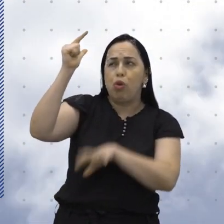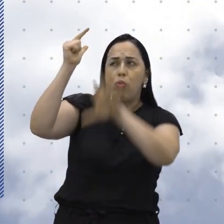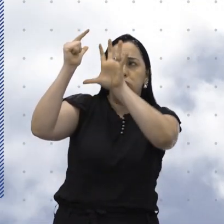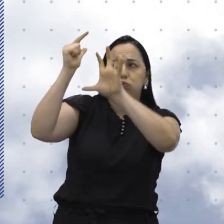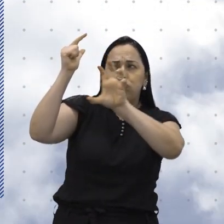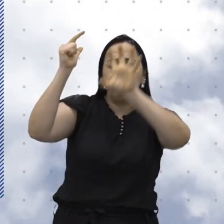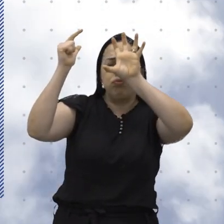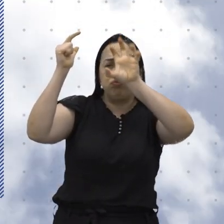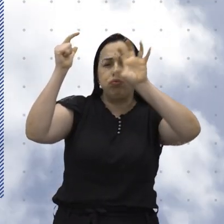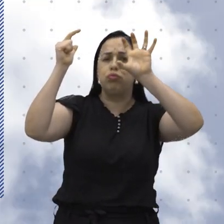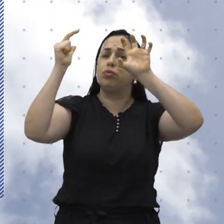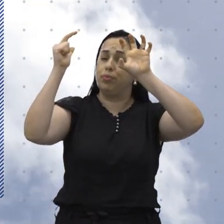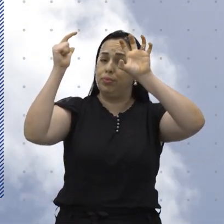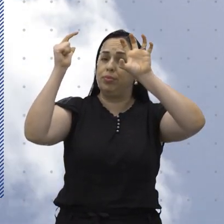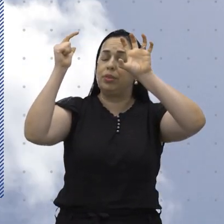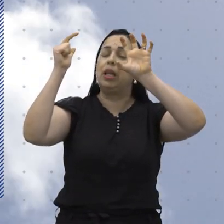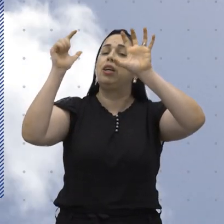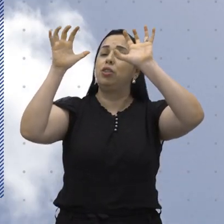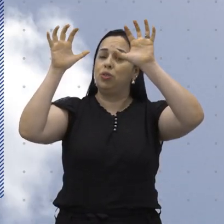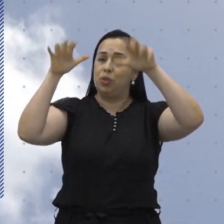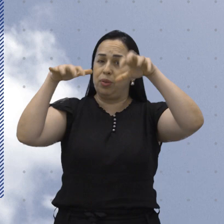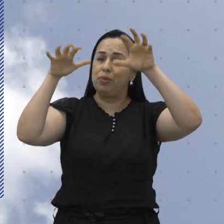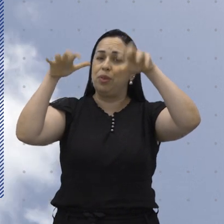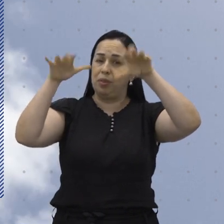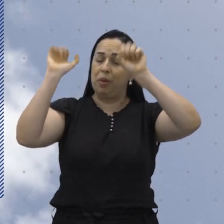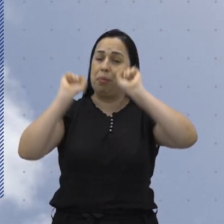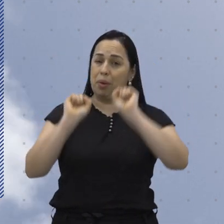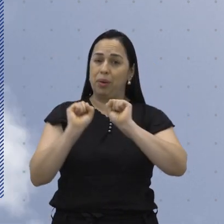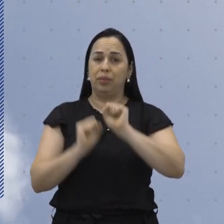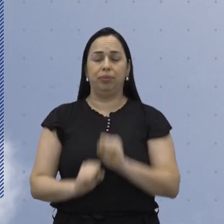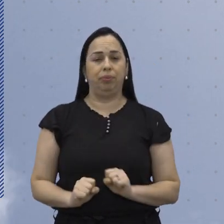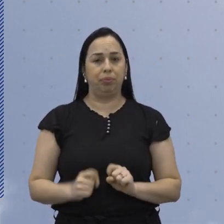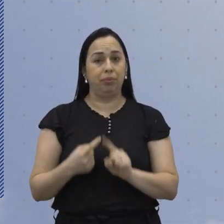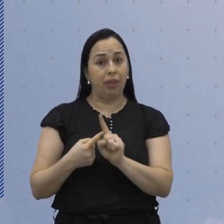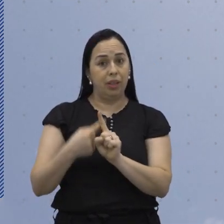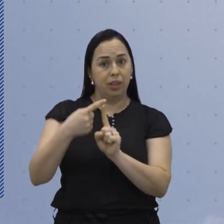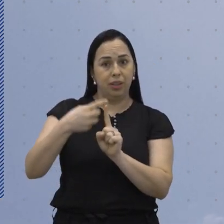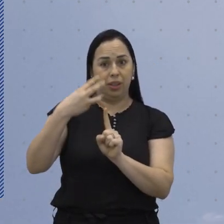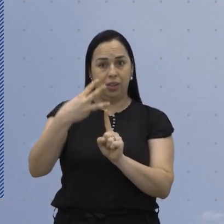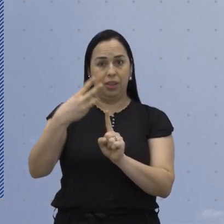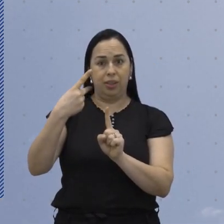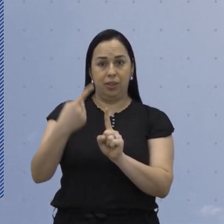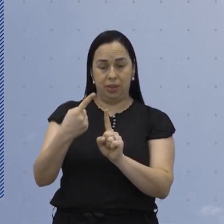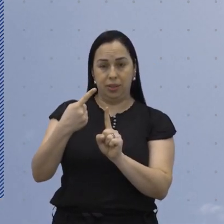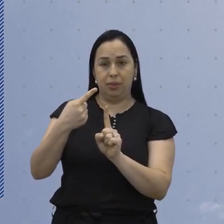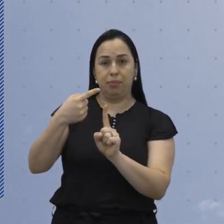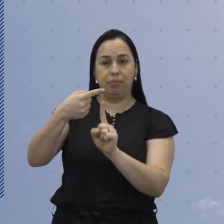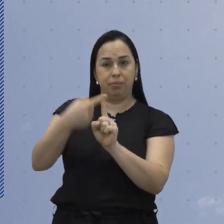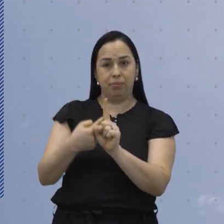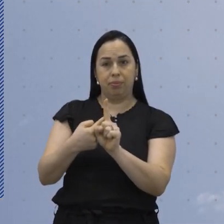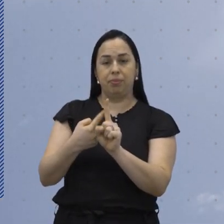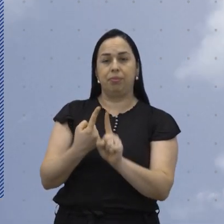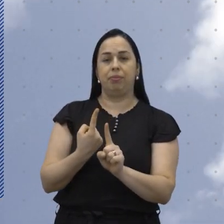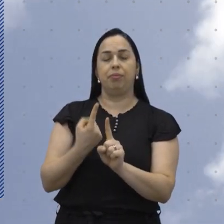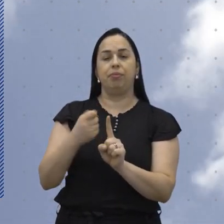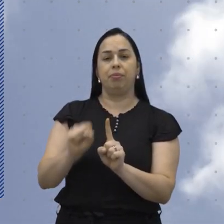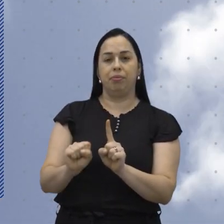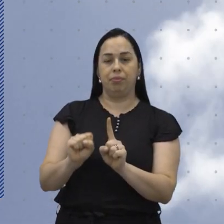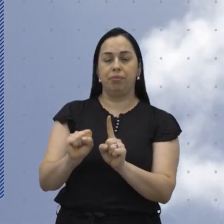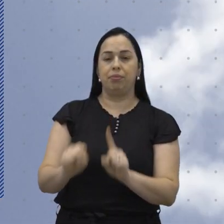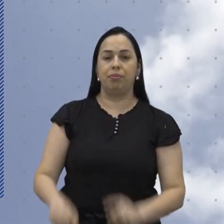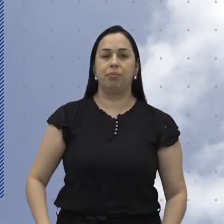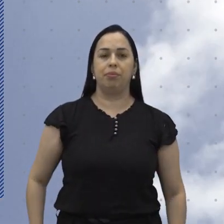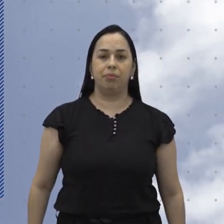nuvens durante todo o dia e também a chance de chuva. A máxima prevista é de 31 e a mínima será